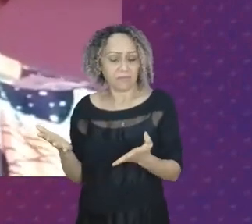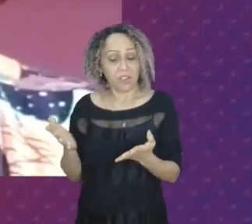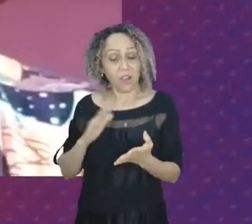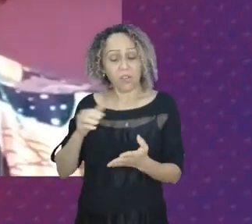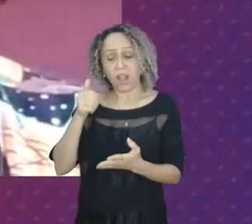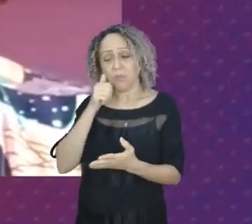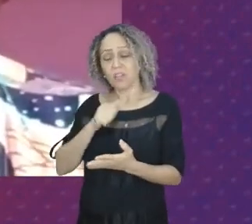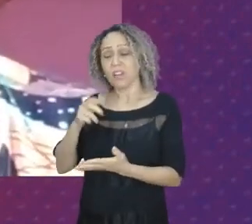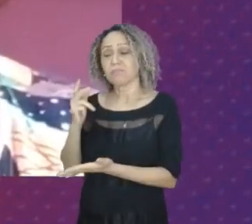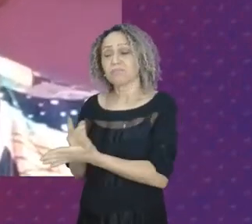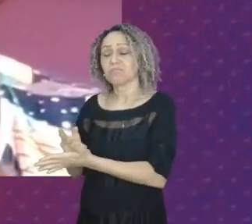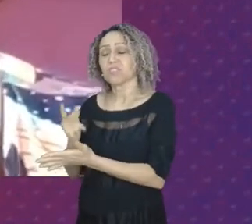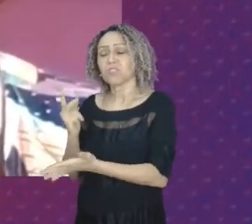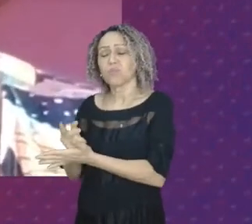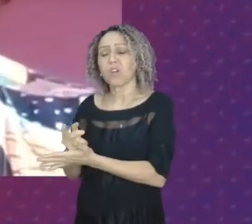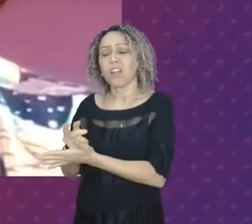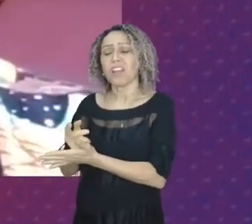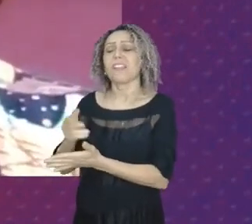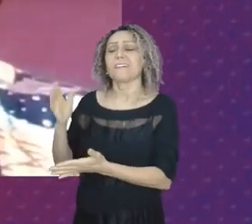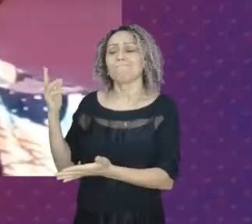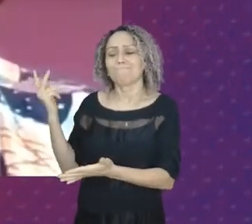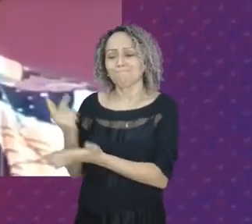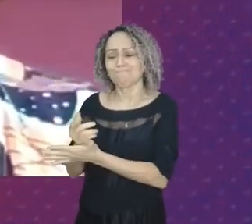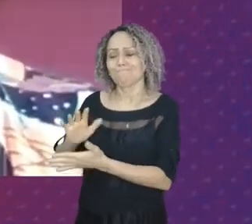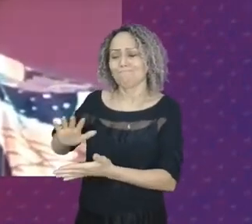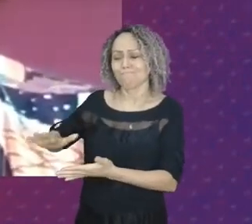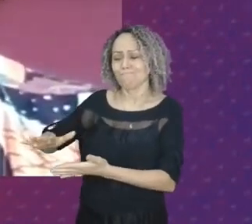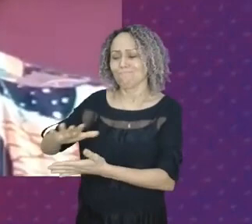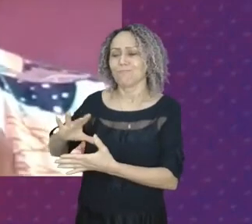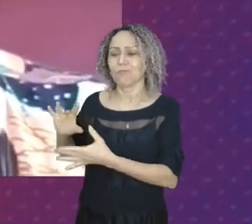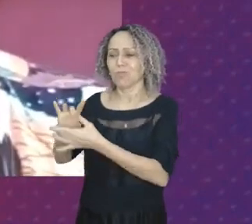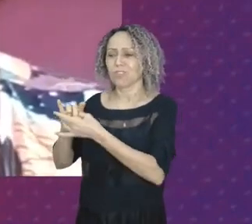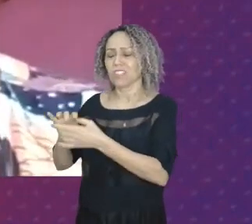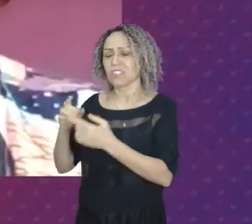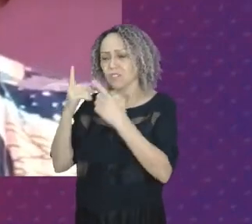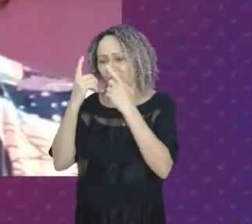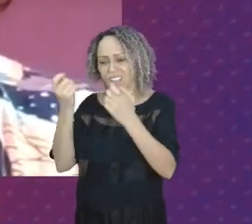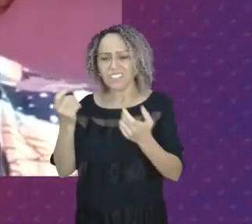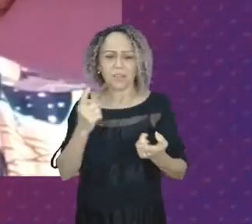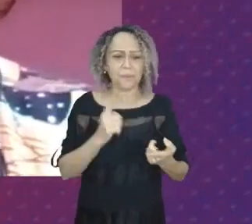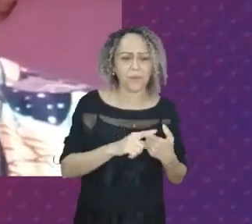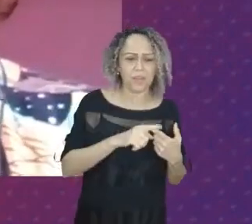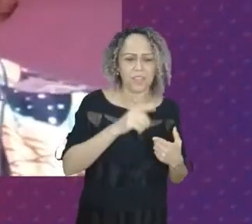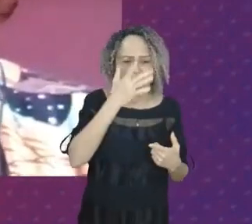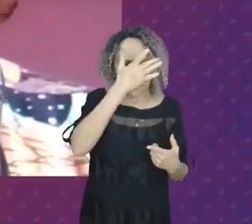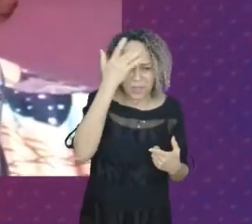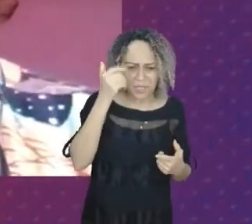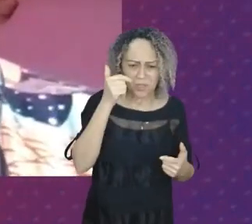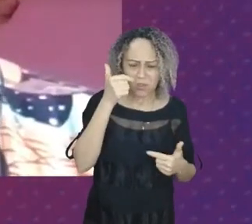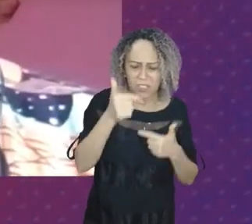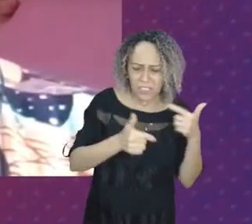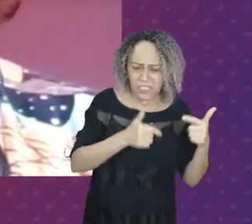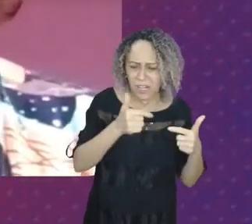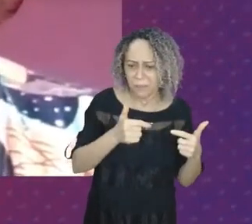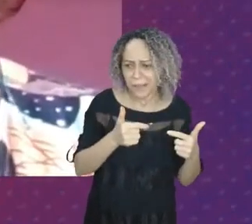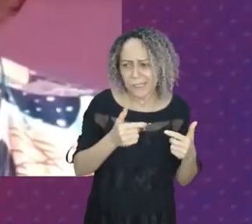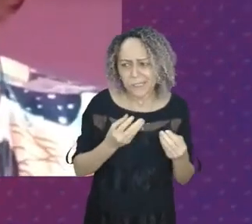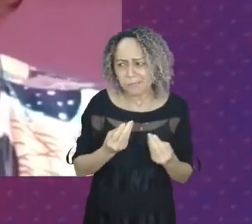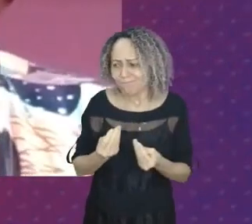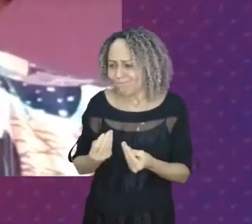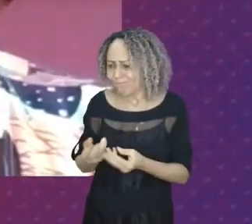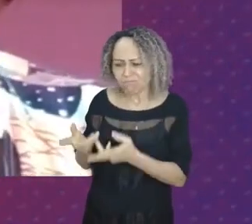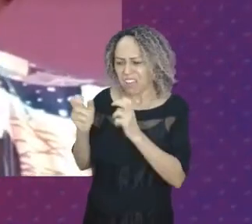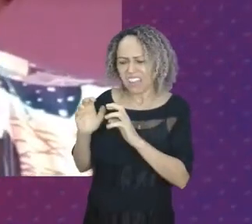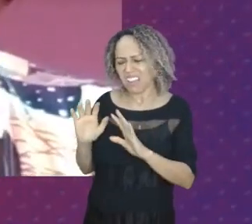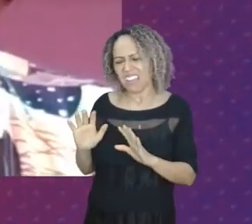o ciclo de onde a mulher não consegue sair, né? Não só a mulher, mas no caso especificamente aqui da violência doméstica contra a mulher. Então,